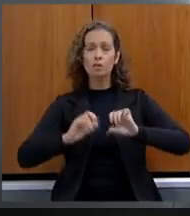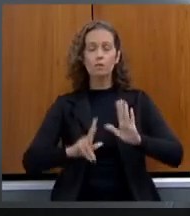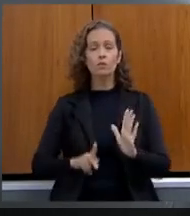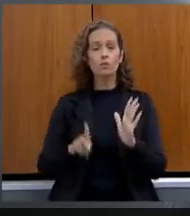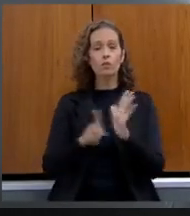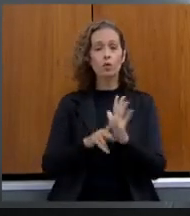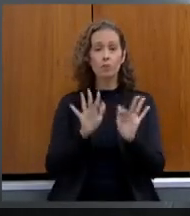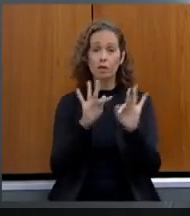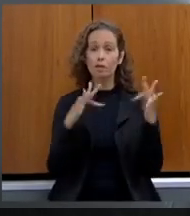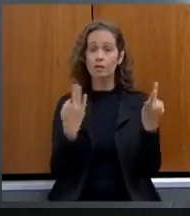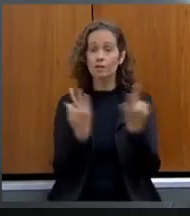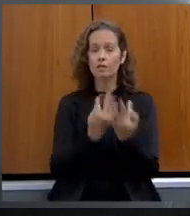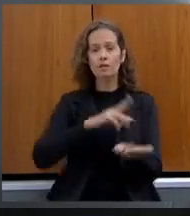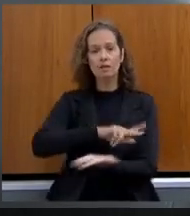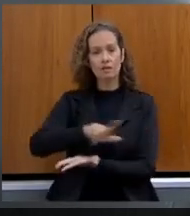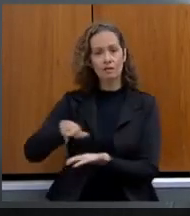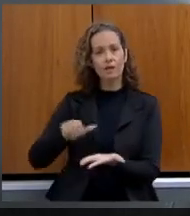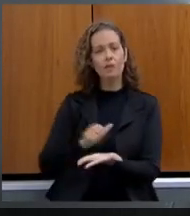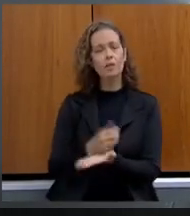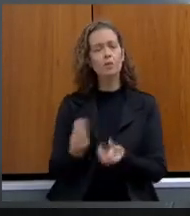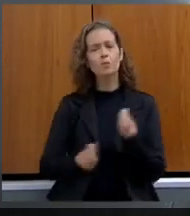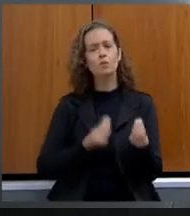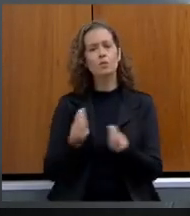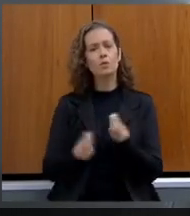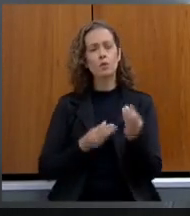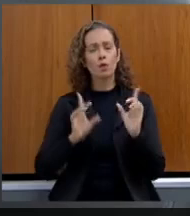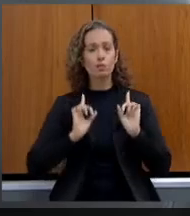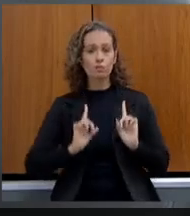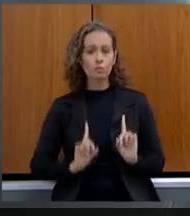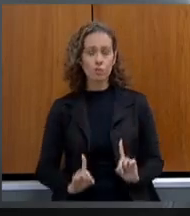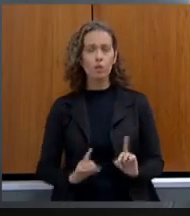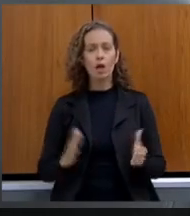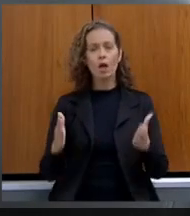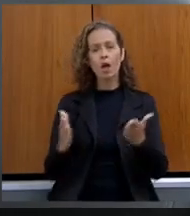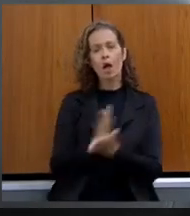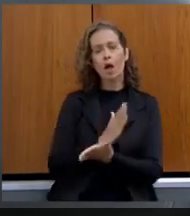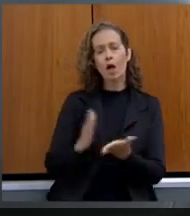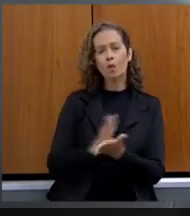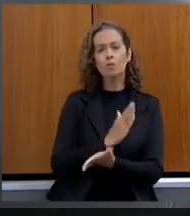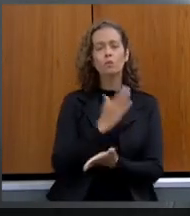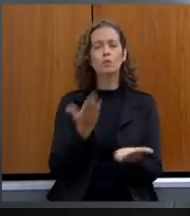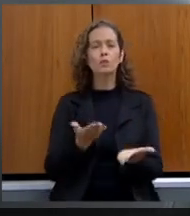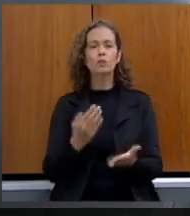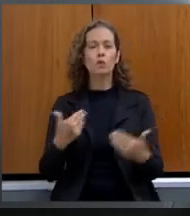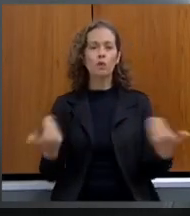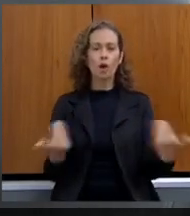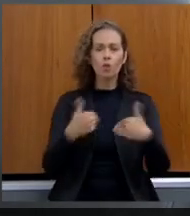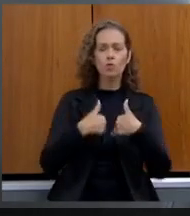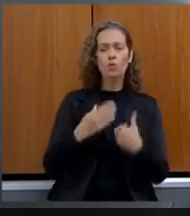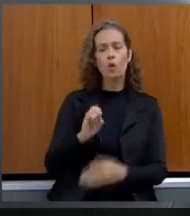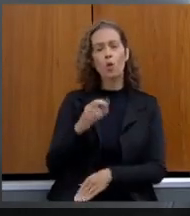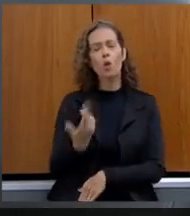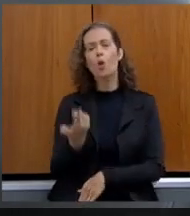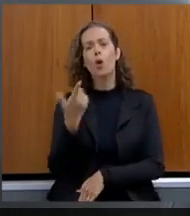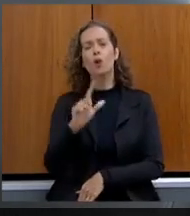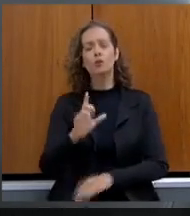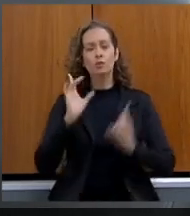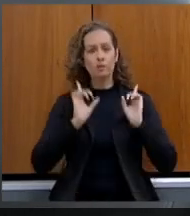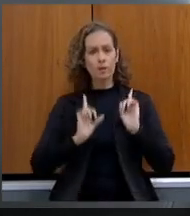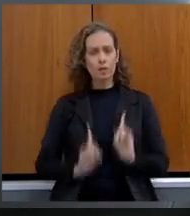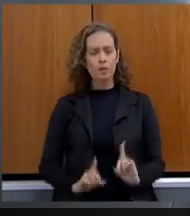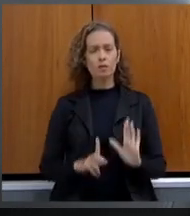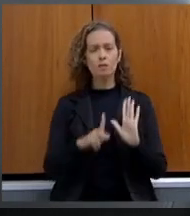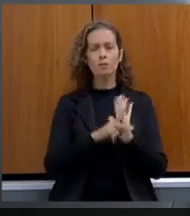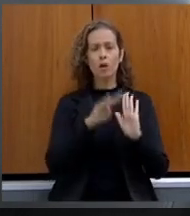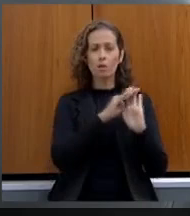específica as famílias em relação ao atendimento de alunos out com algum autismo ou com algumas outras deficiências específicas